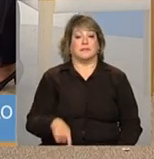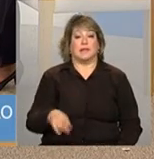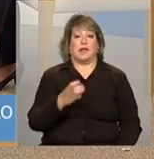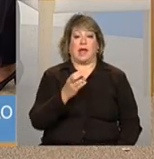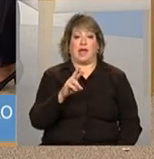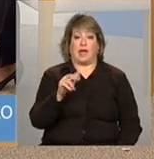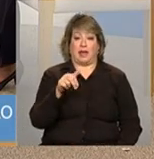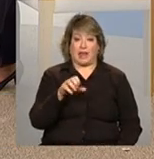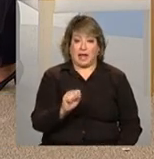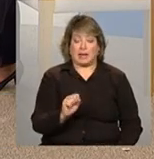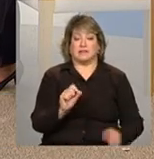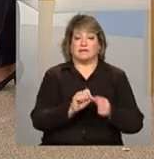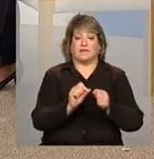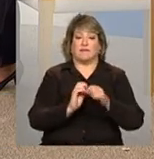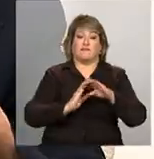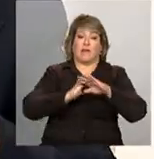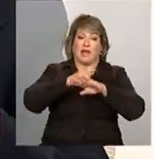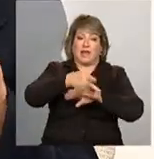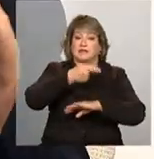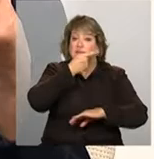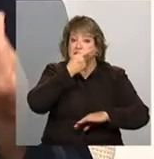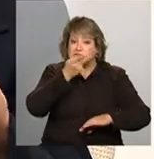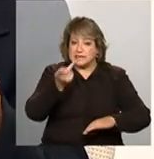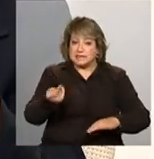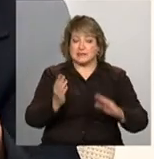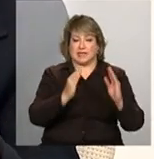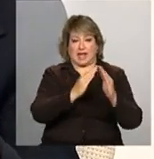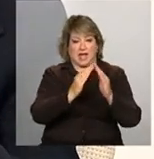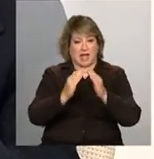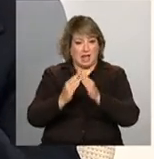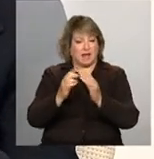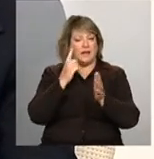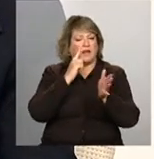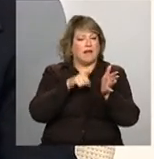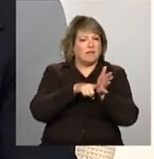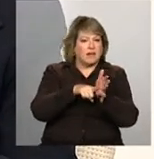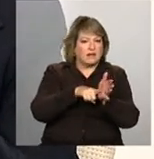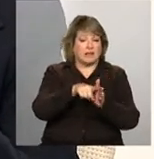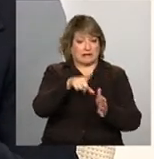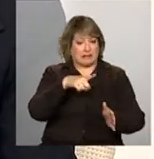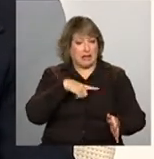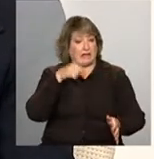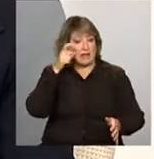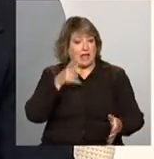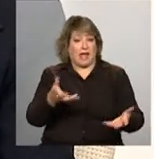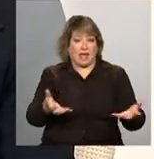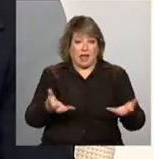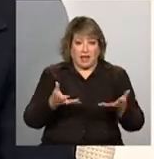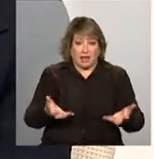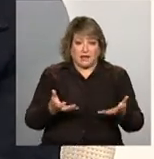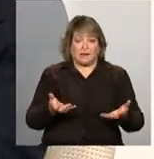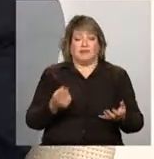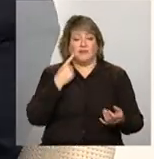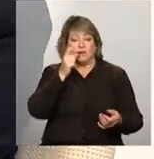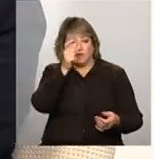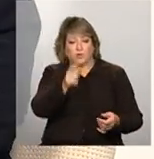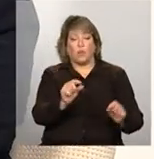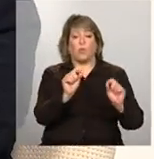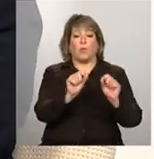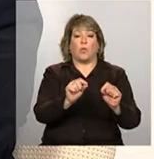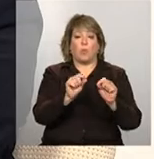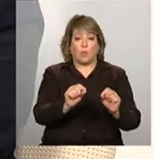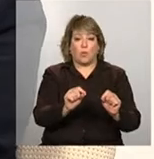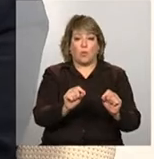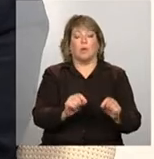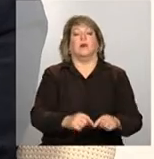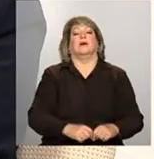CRAS faz essa visita, né, avalia o interesse, né, o perfil dessa pessoa, encaminha